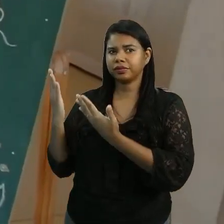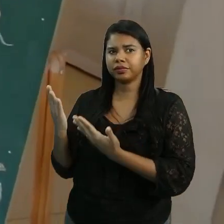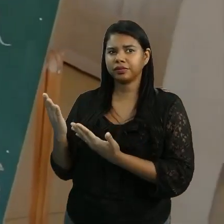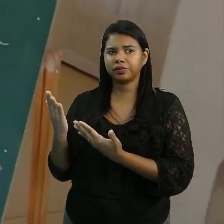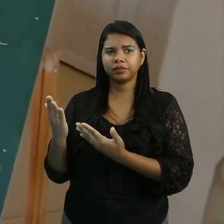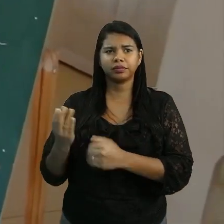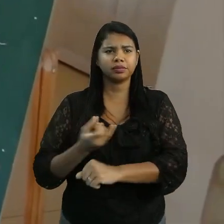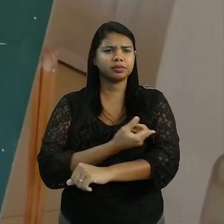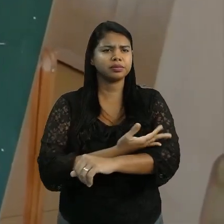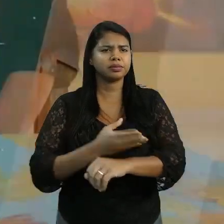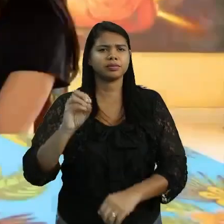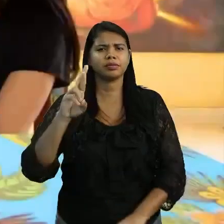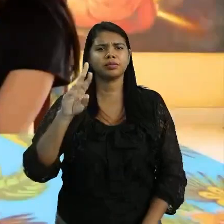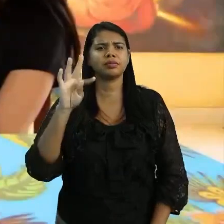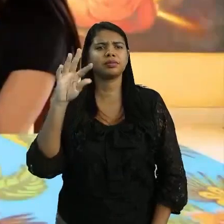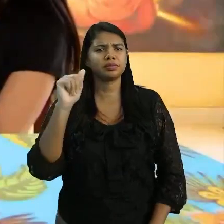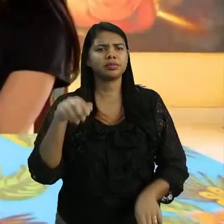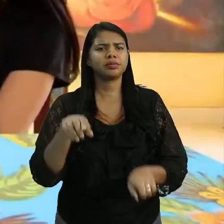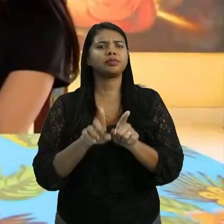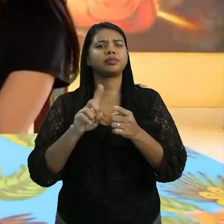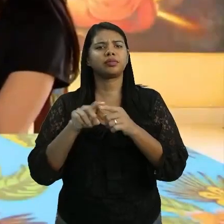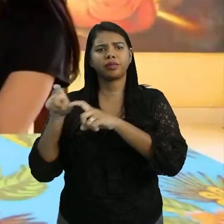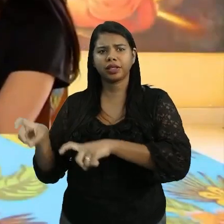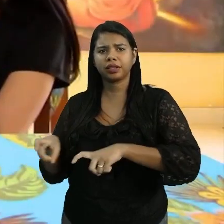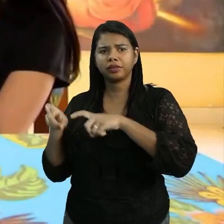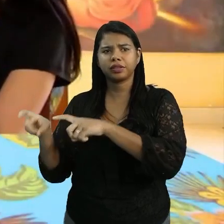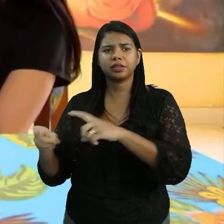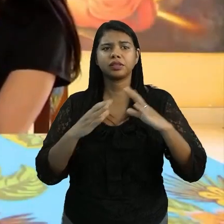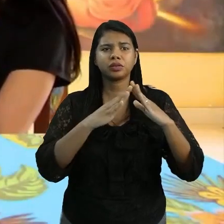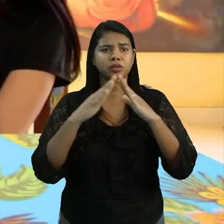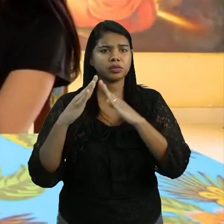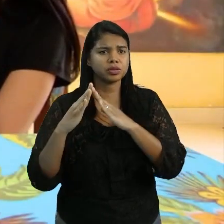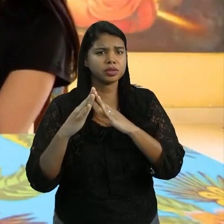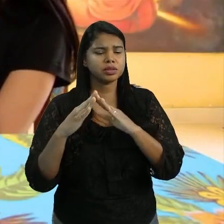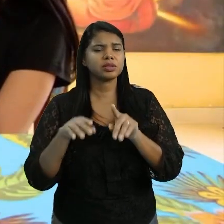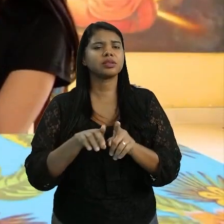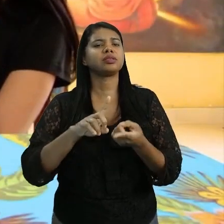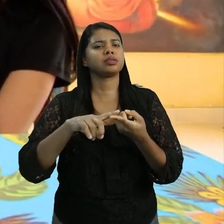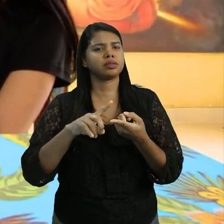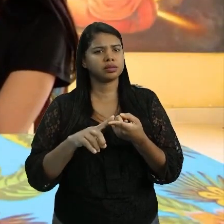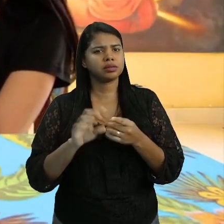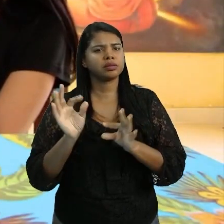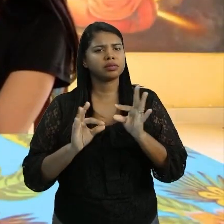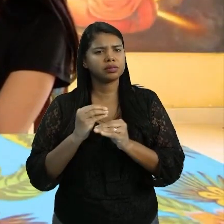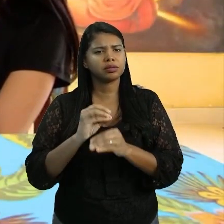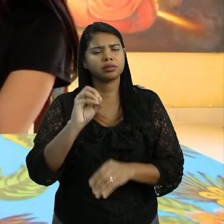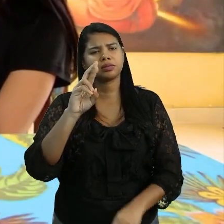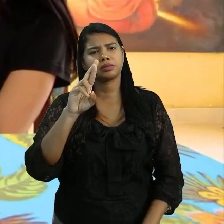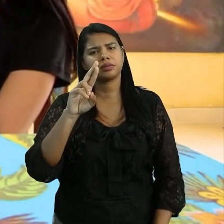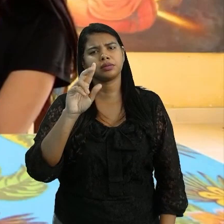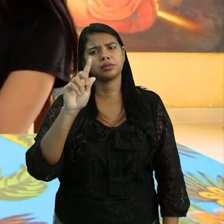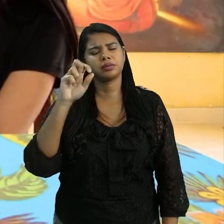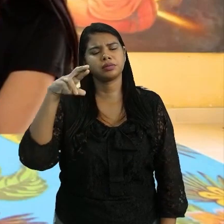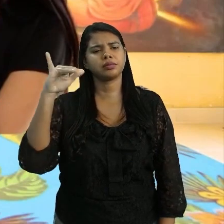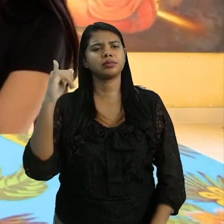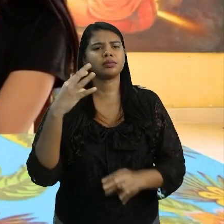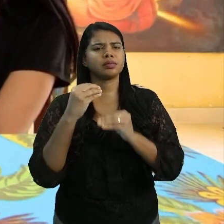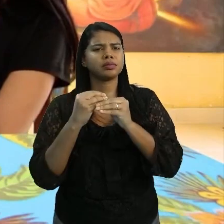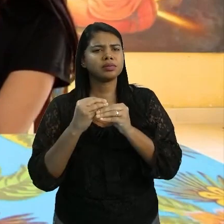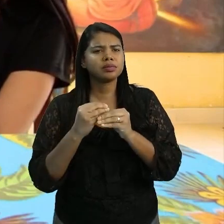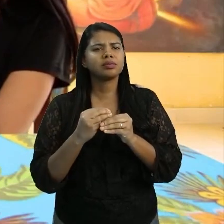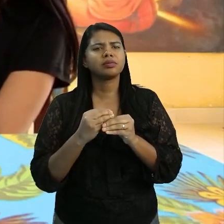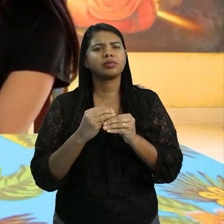todos os tipos de vegetais que a gente quer. Então, o cardápio geralmente são 4, 5